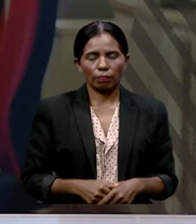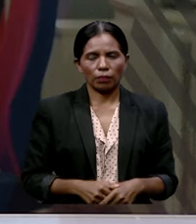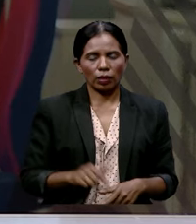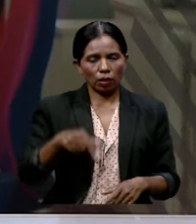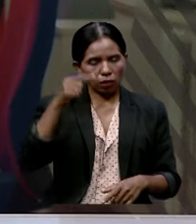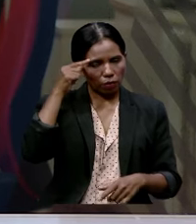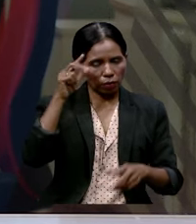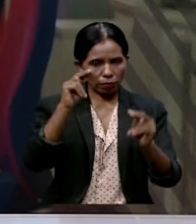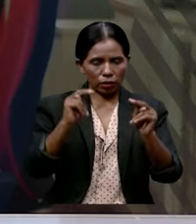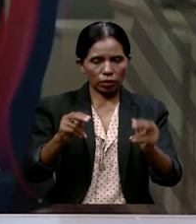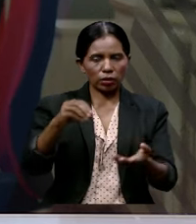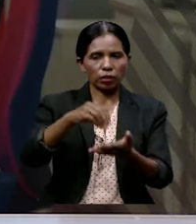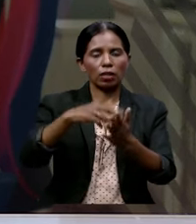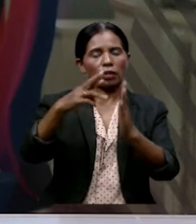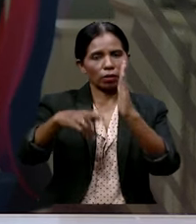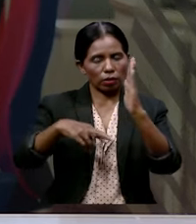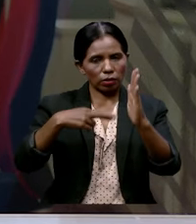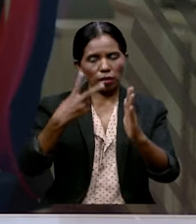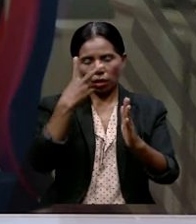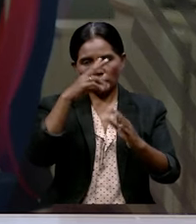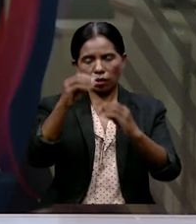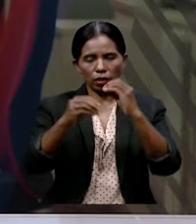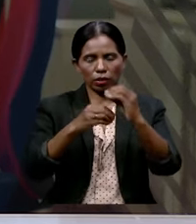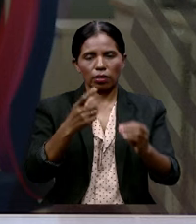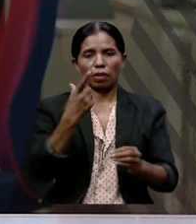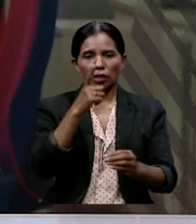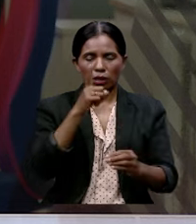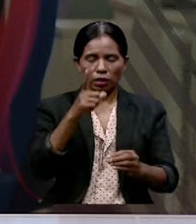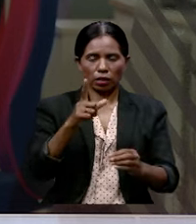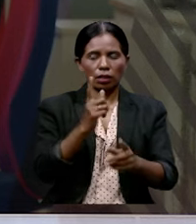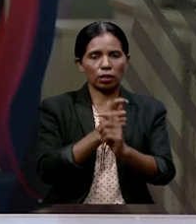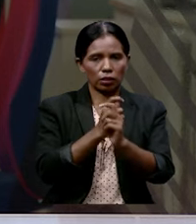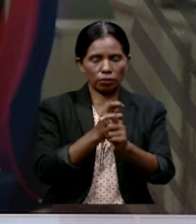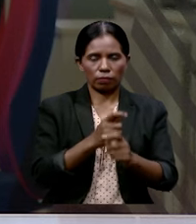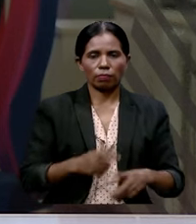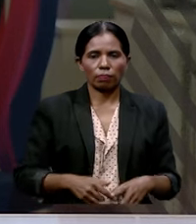Governo precisa criar regulamento que controla a linguagem e a fala em público.